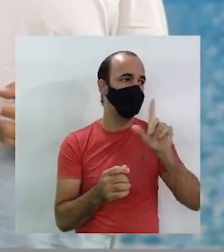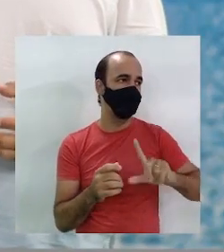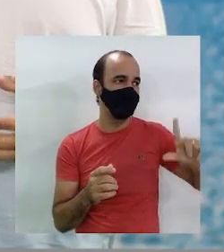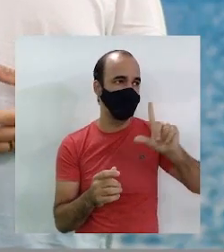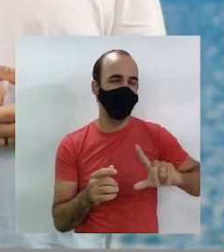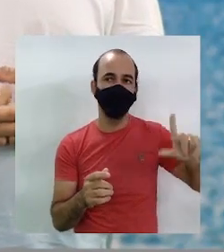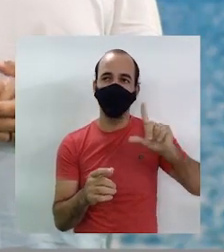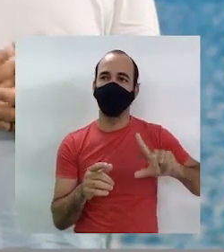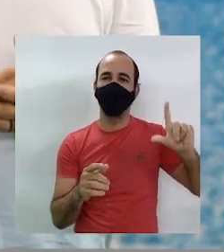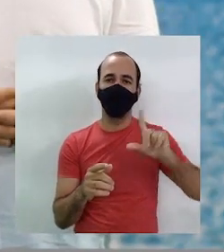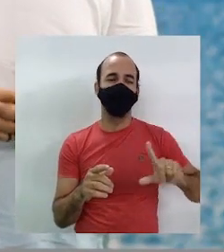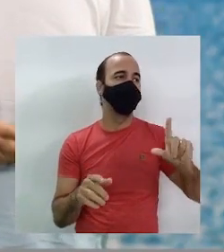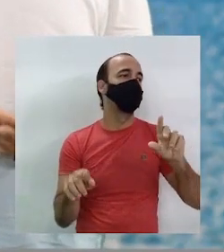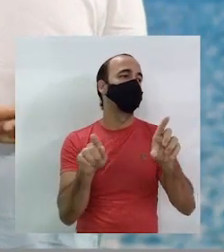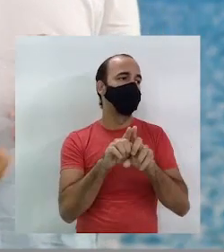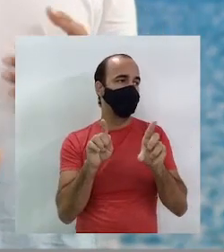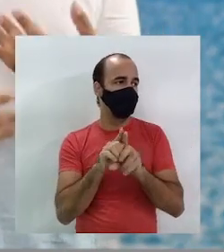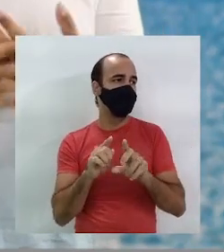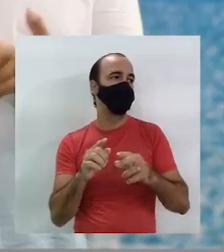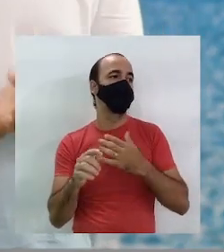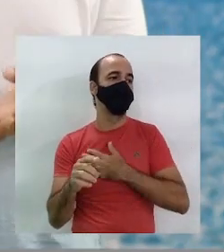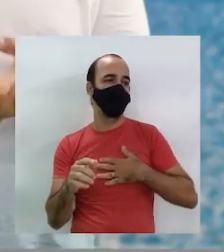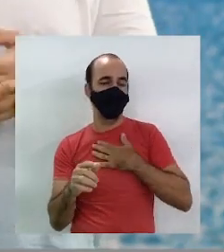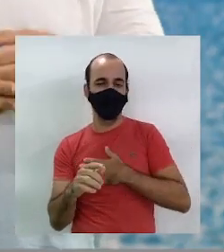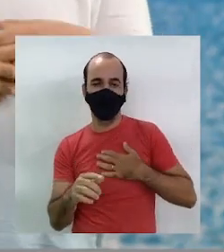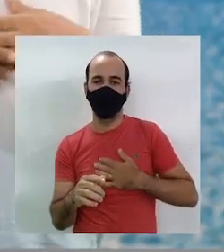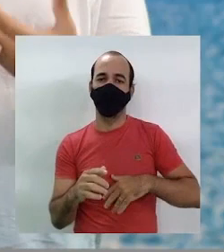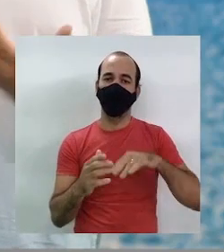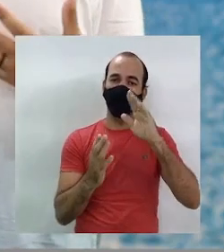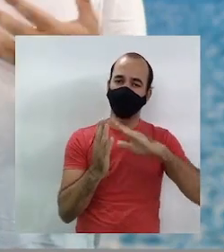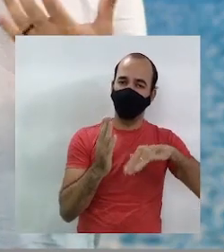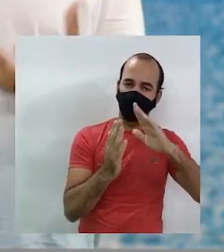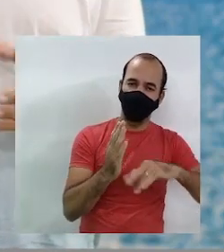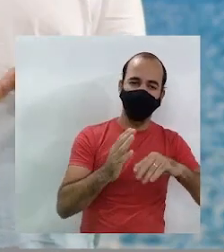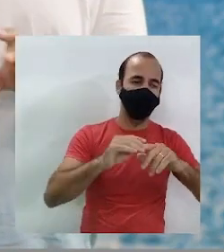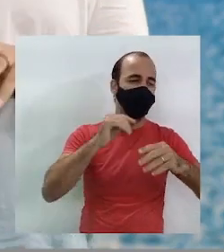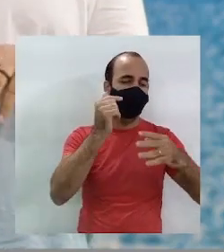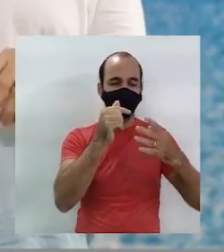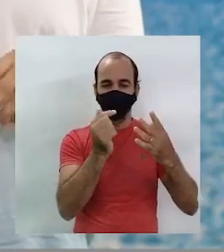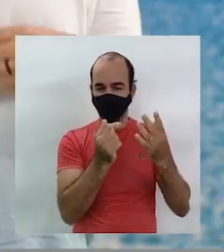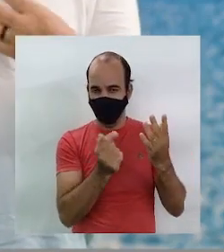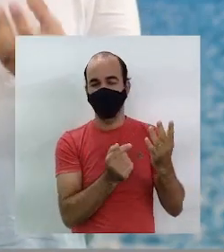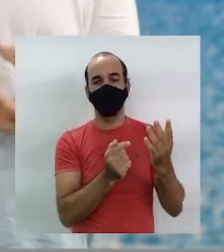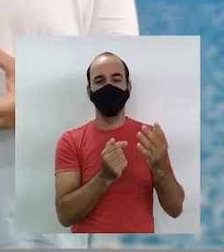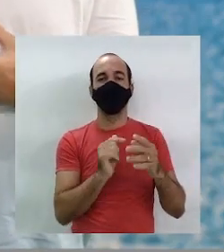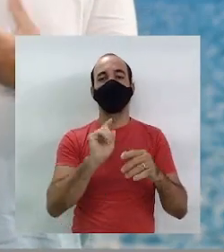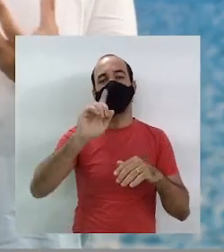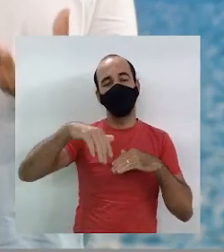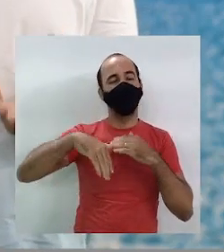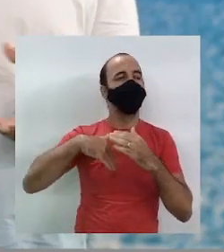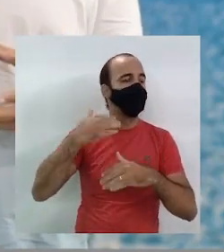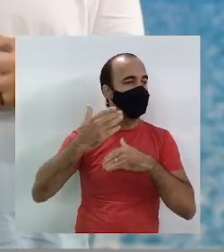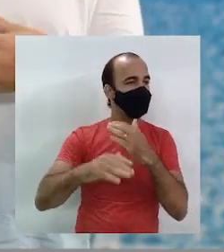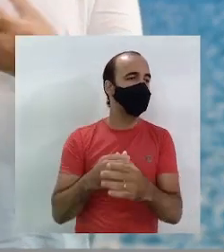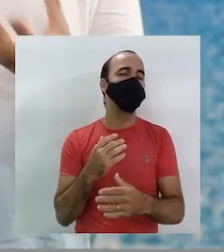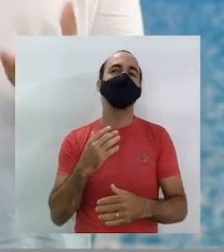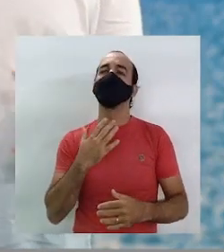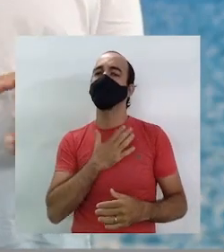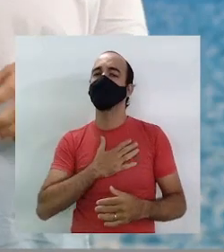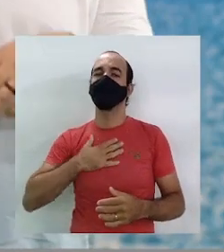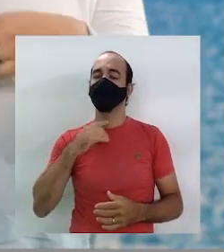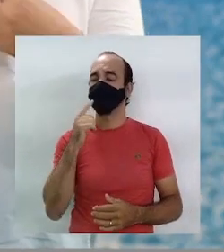pintura, que gostava de inúmeras coisas. E depois ele foi começando a ganhar gosto por